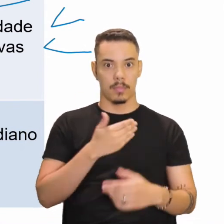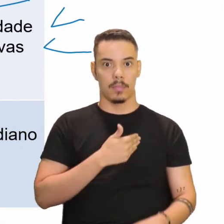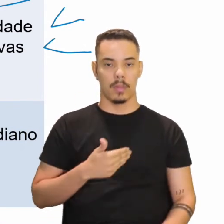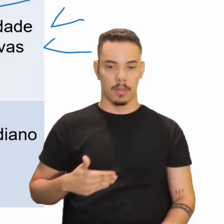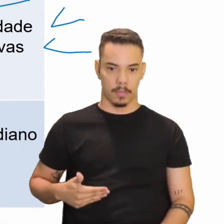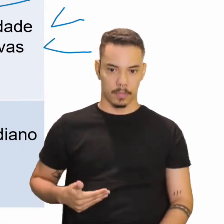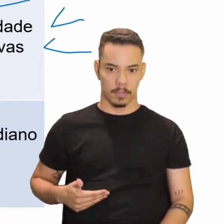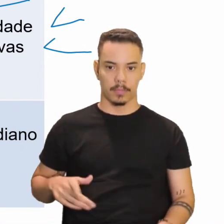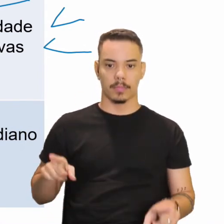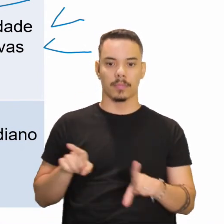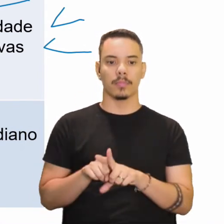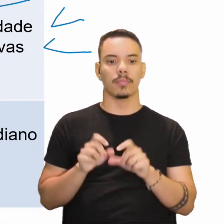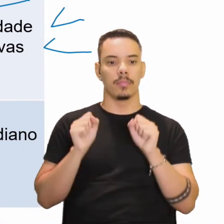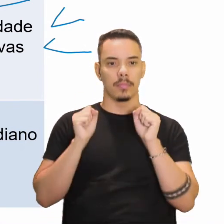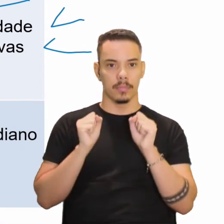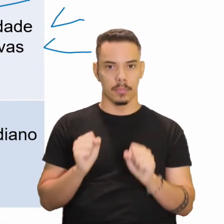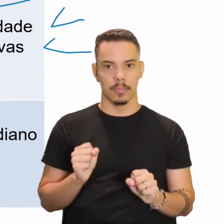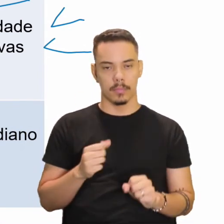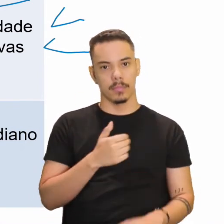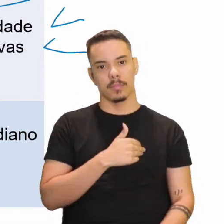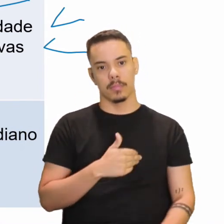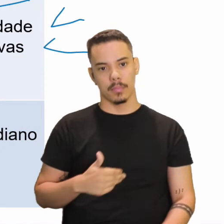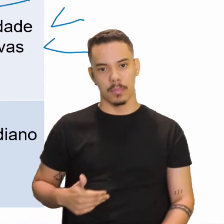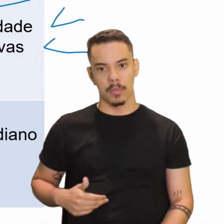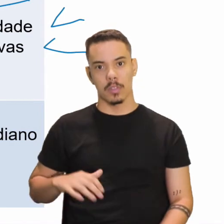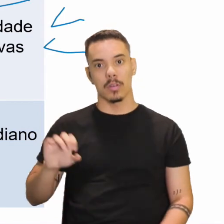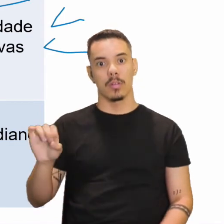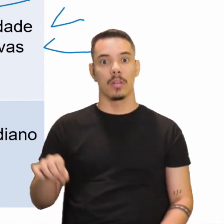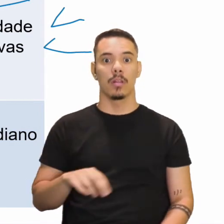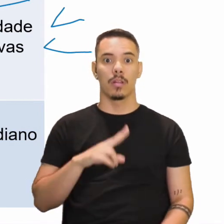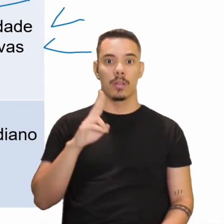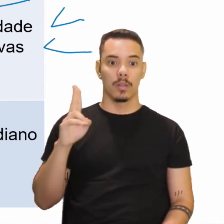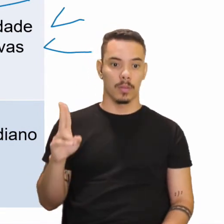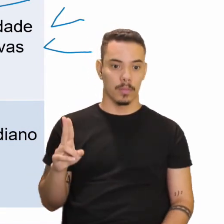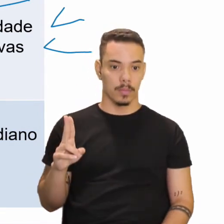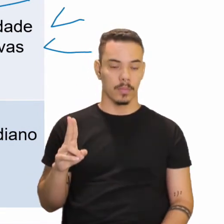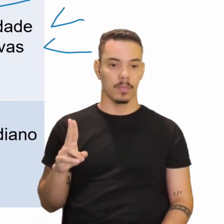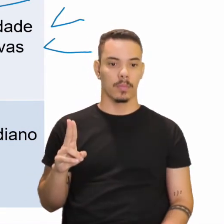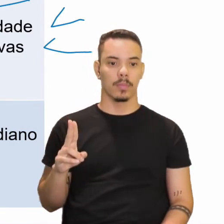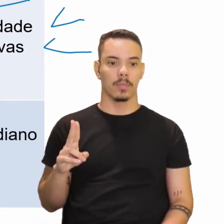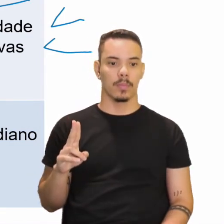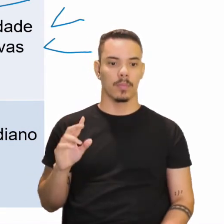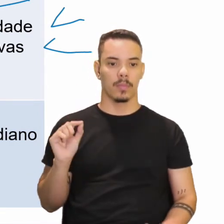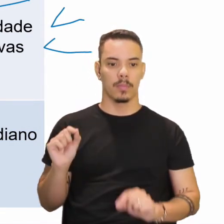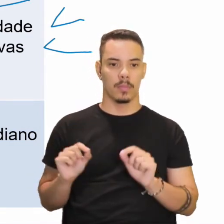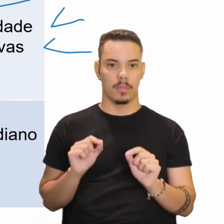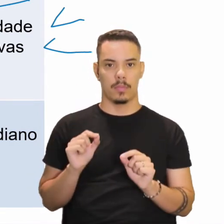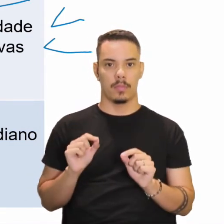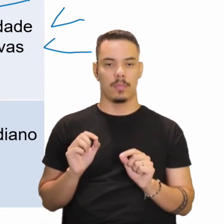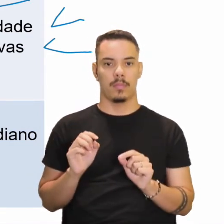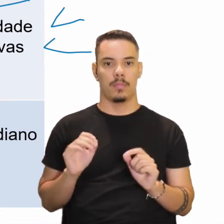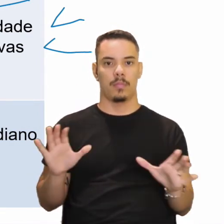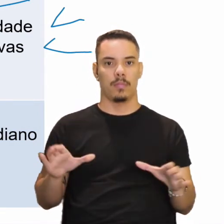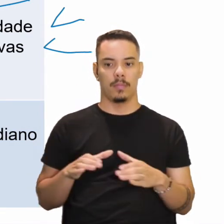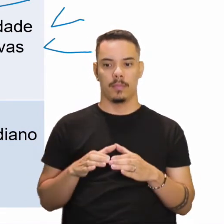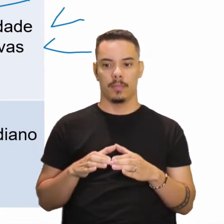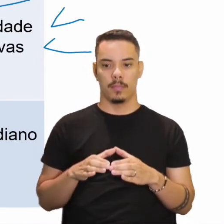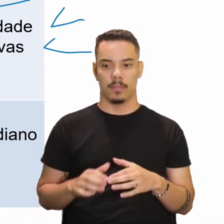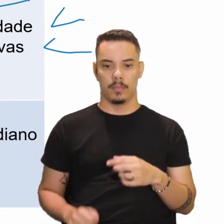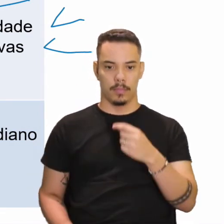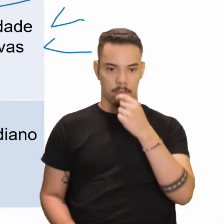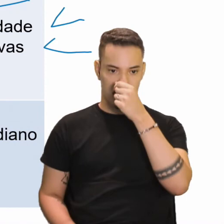e aqui pode ser personagem pública e pode ser uma questão né coletiva